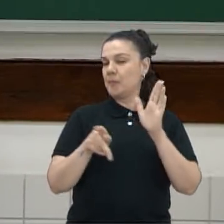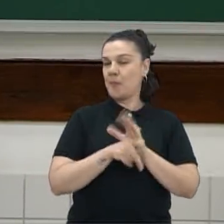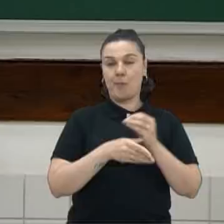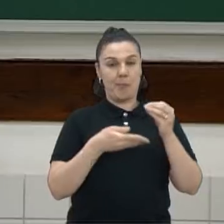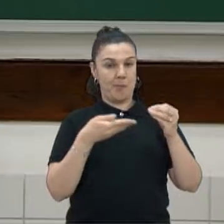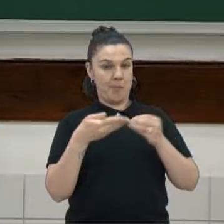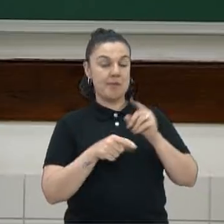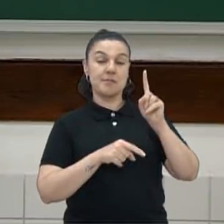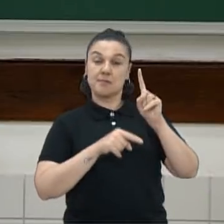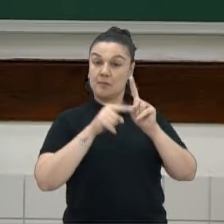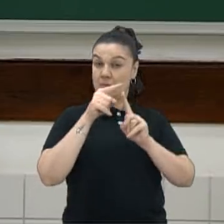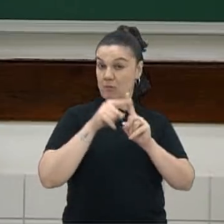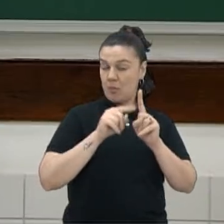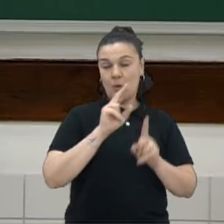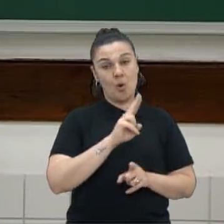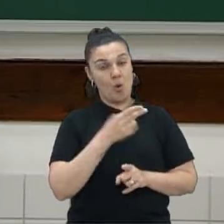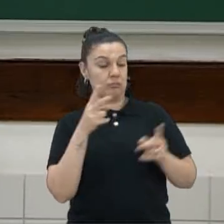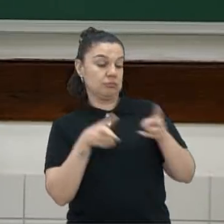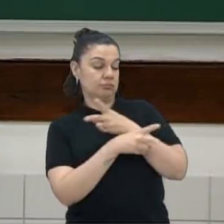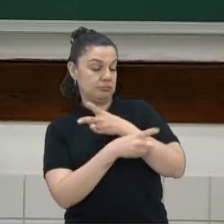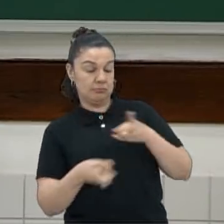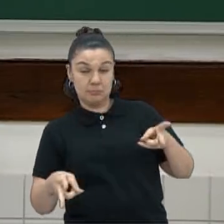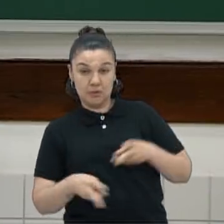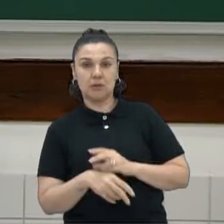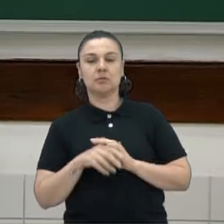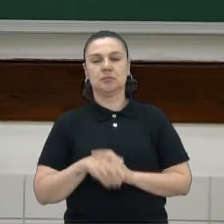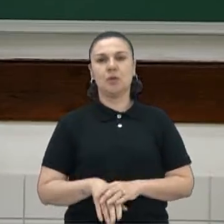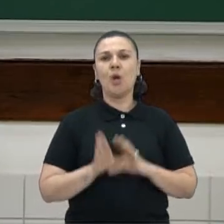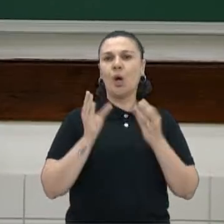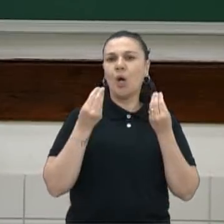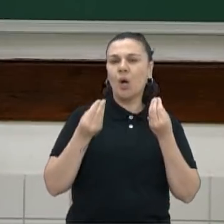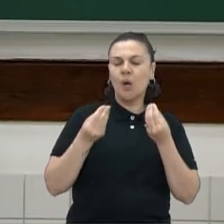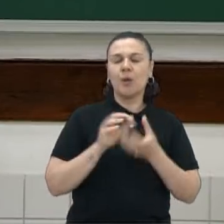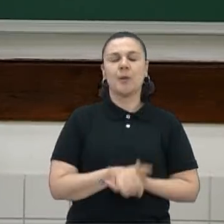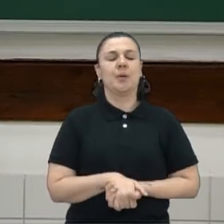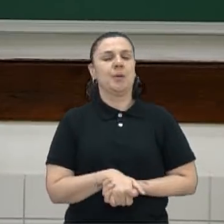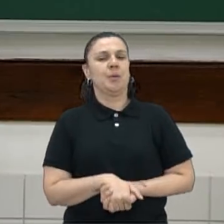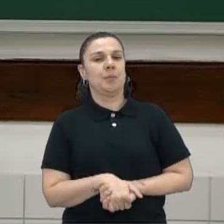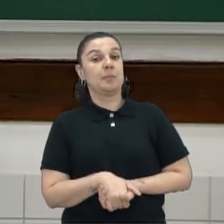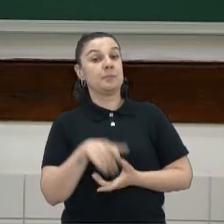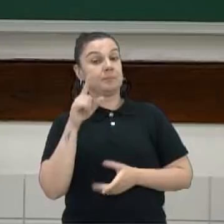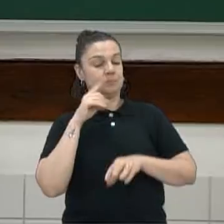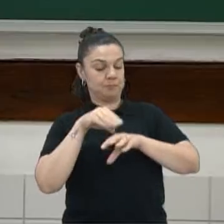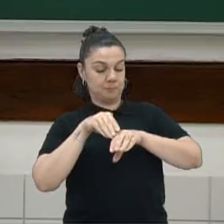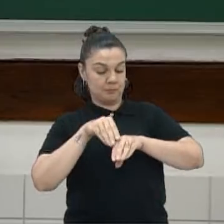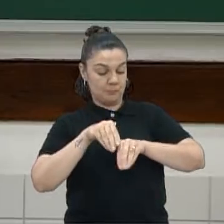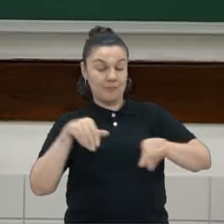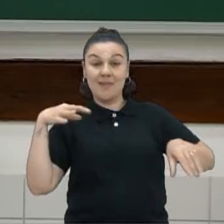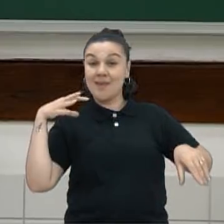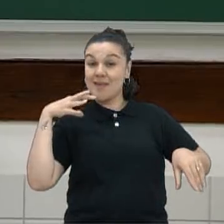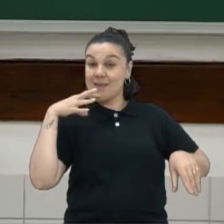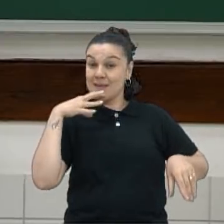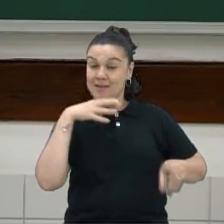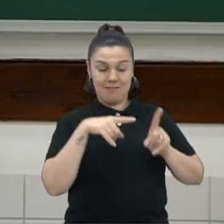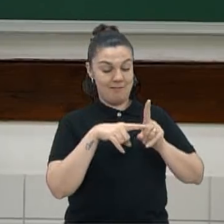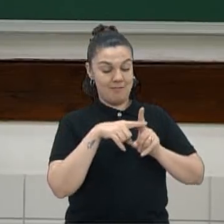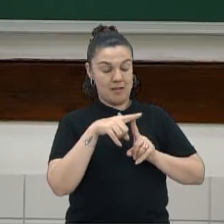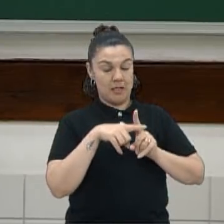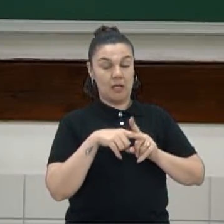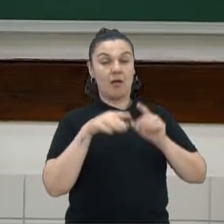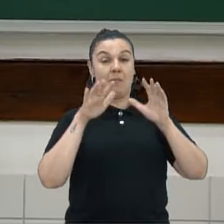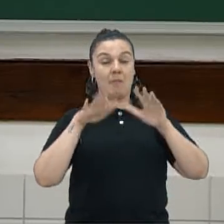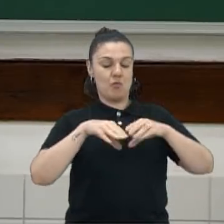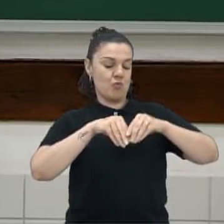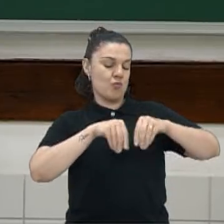a variação de temperatura e os ventos. Como que isso funciona? Os desertos quentes tendem a ter